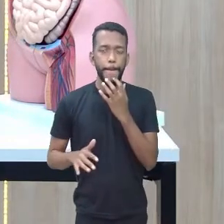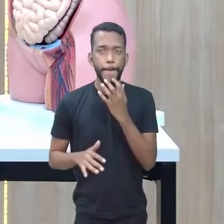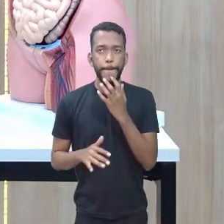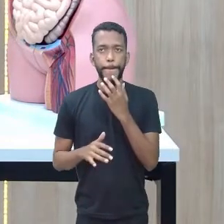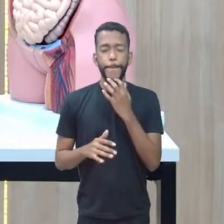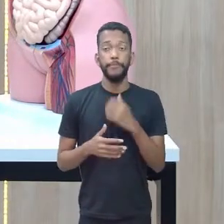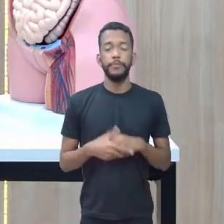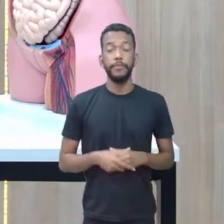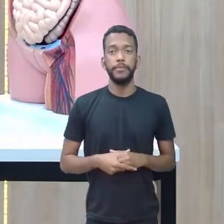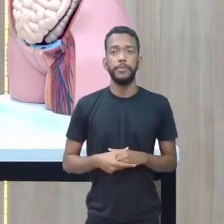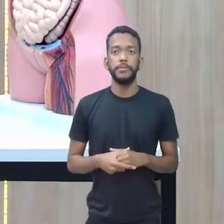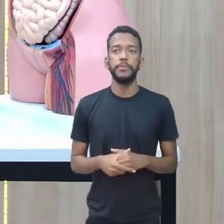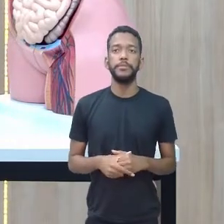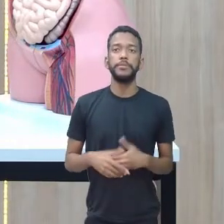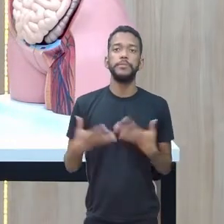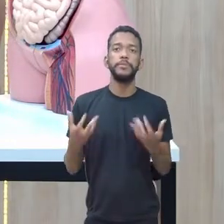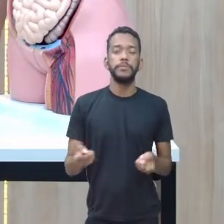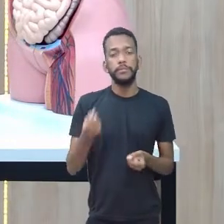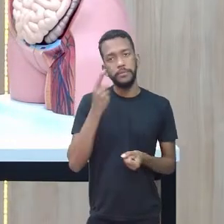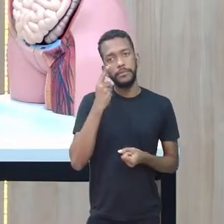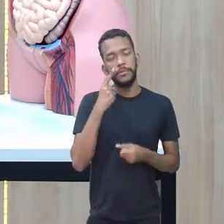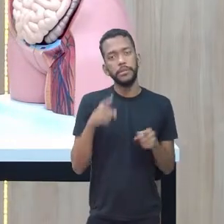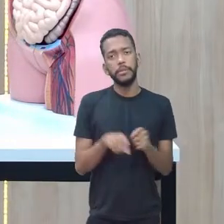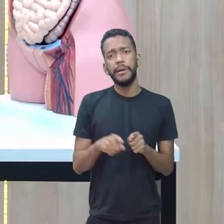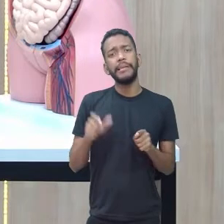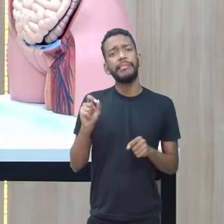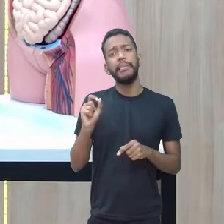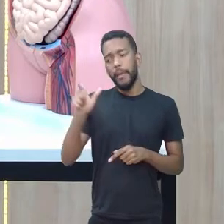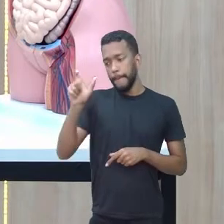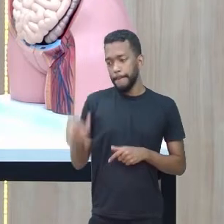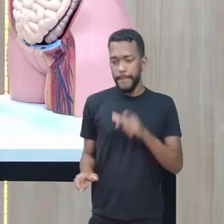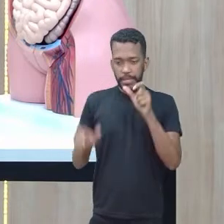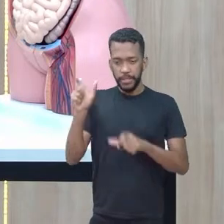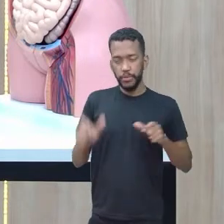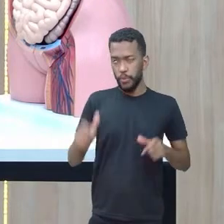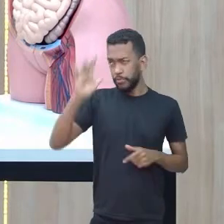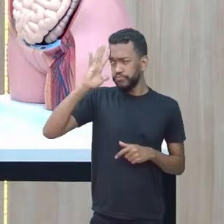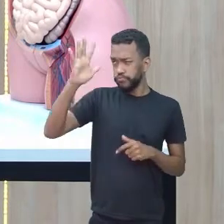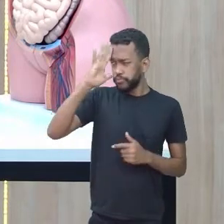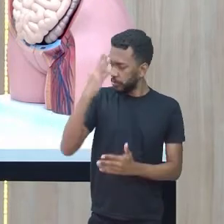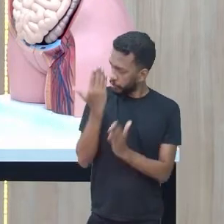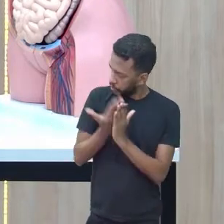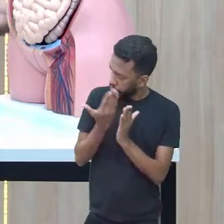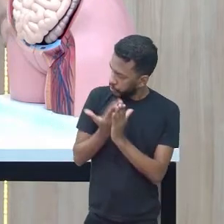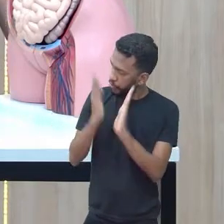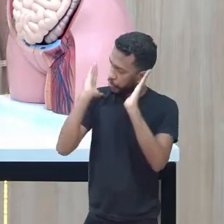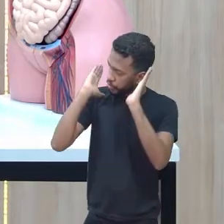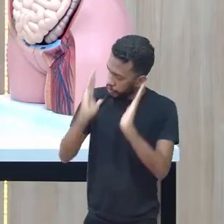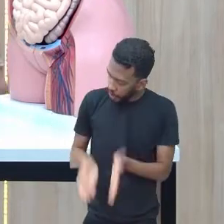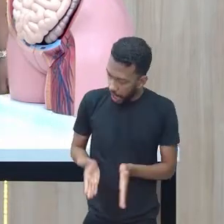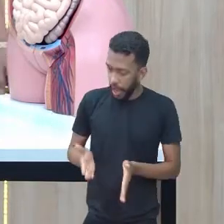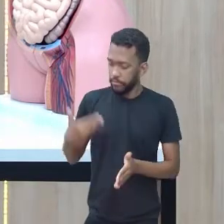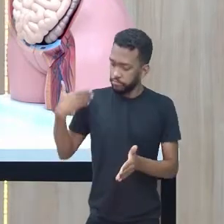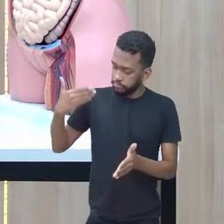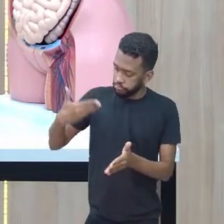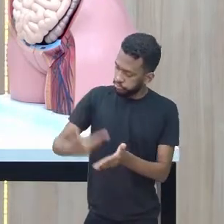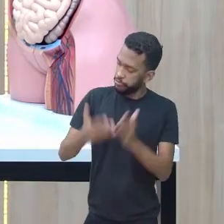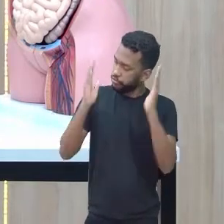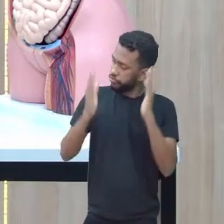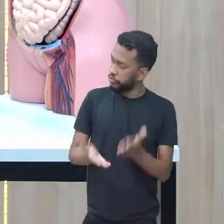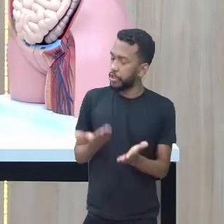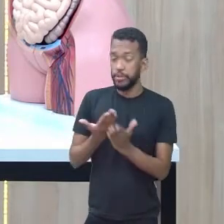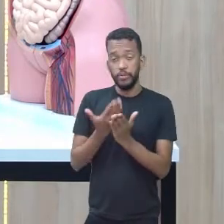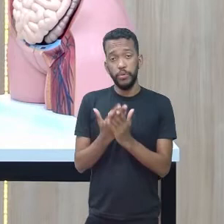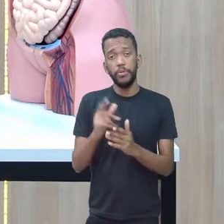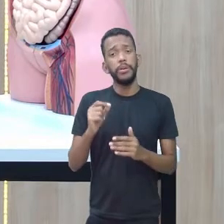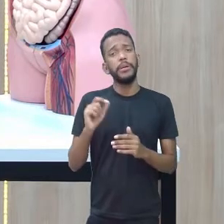aí agora vamos ver os teóricos, os estudiosos, os cientistas. A professora, a gente tem que saber, sim, a gente tem que